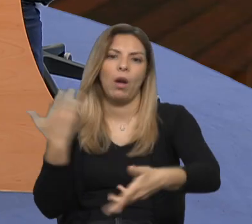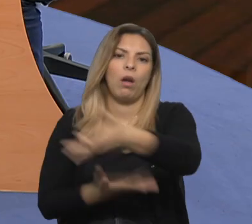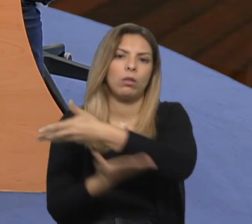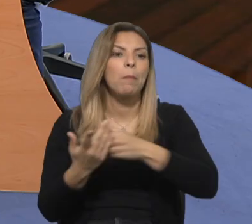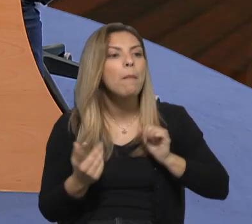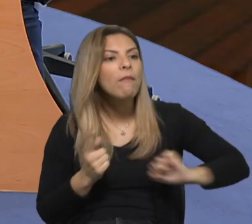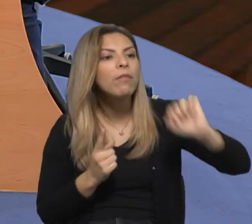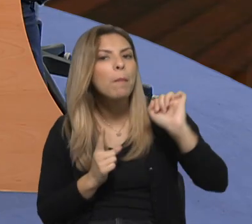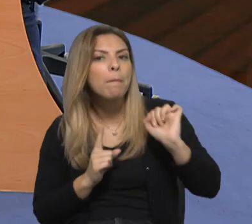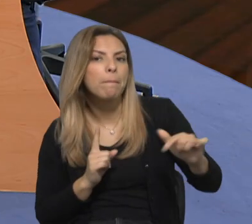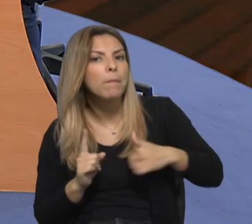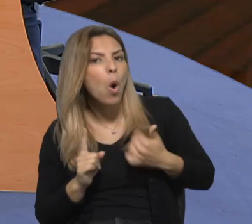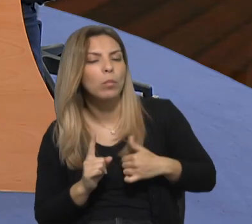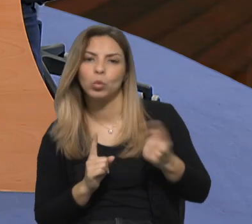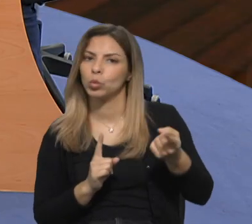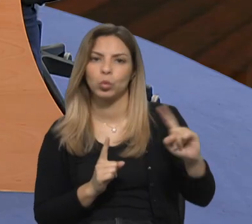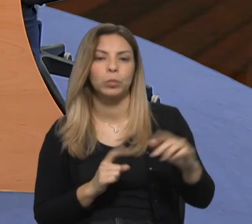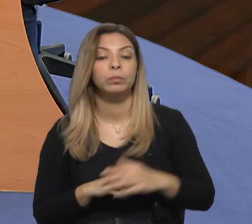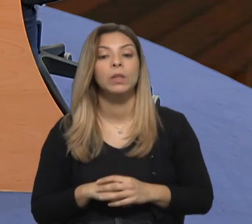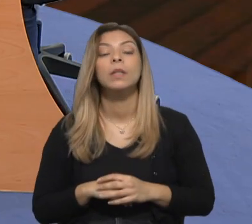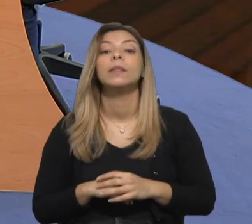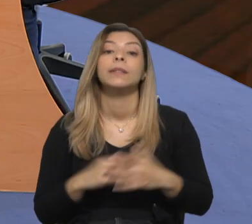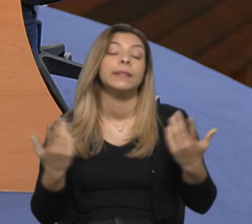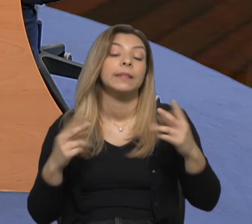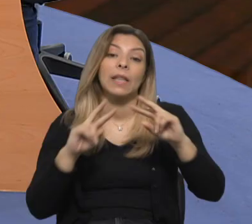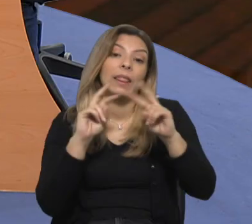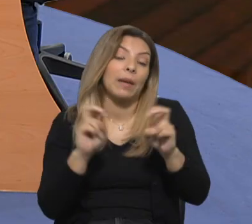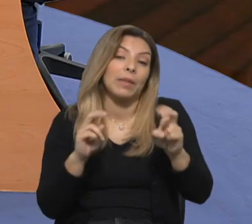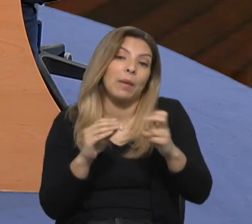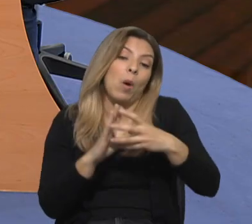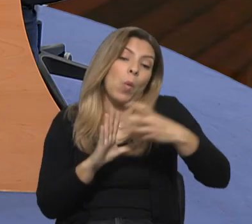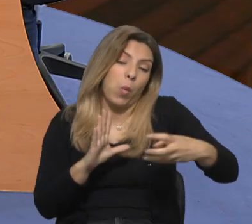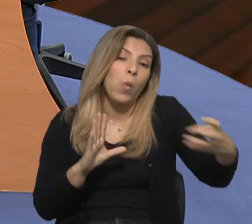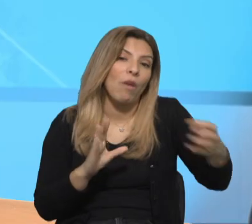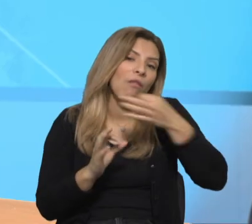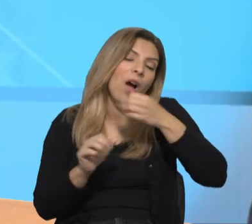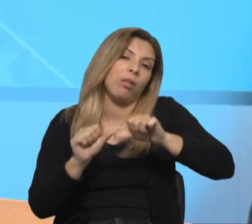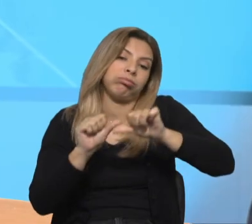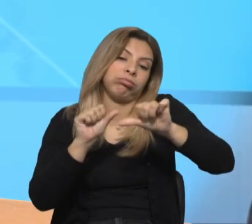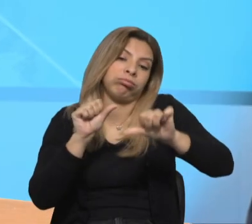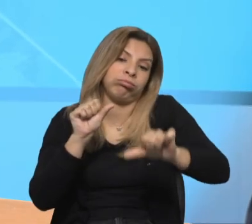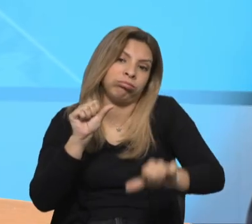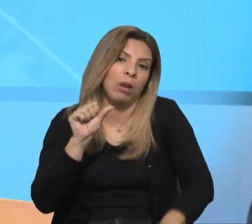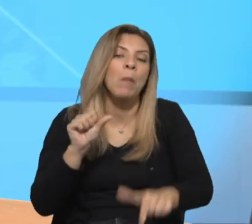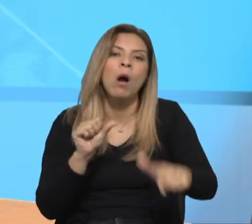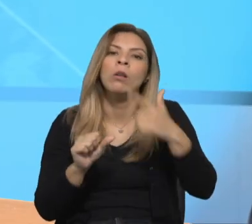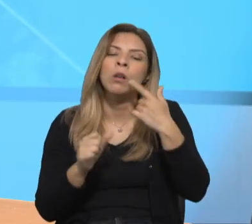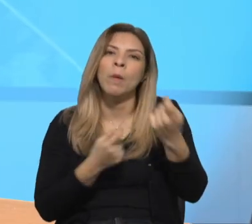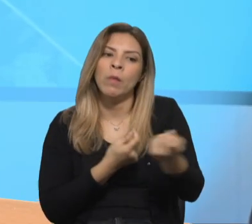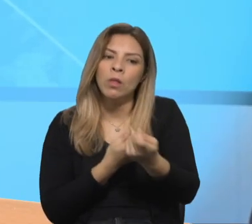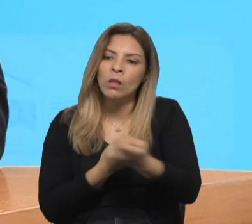próprios. Enfim, muito mais falaríamos sobre este pontificado, porque de facto acredito que seja um pontificado muito próximo das